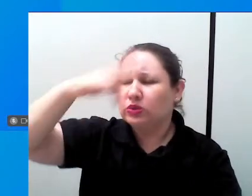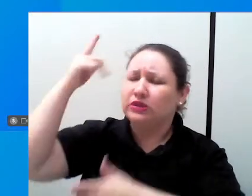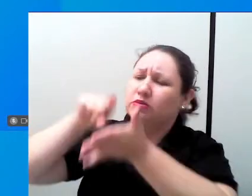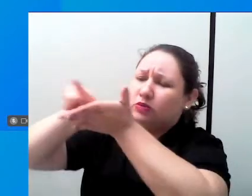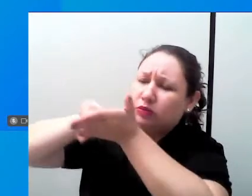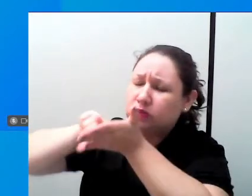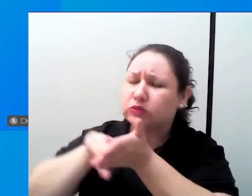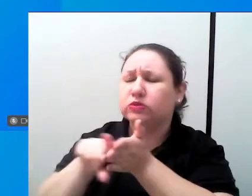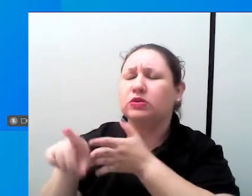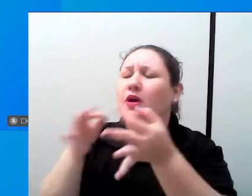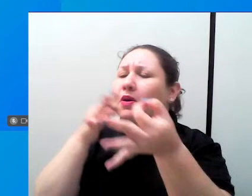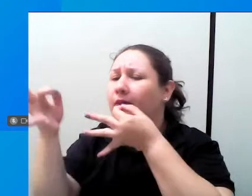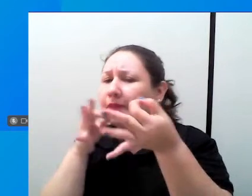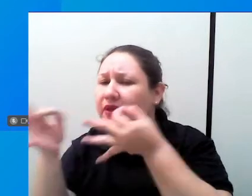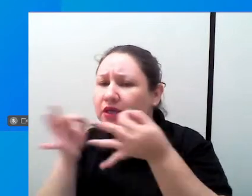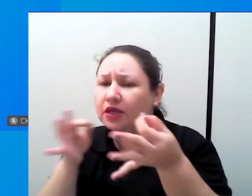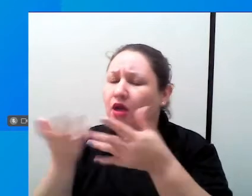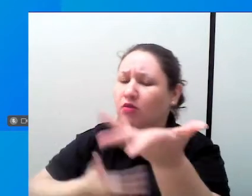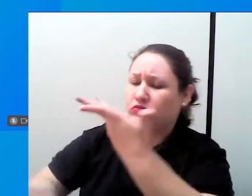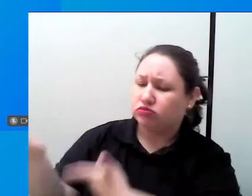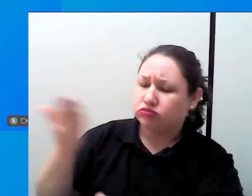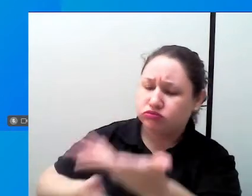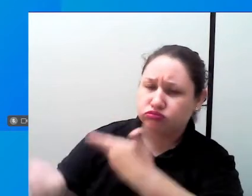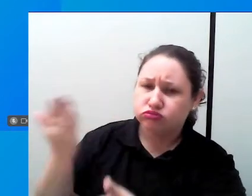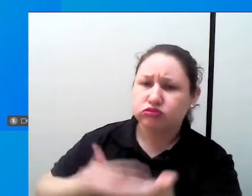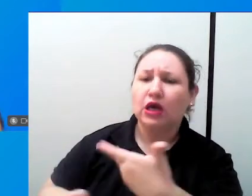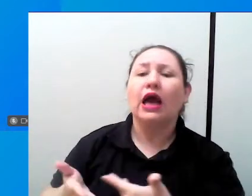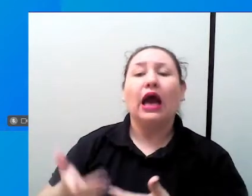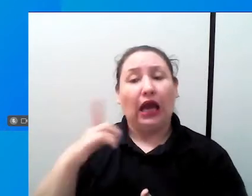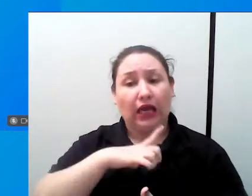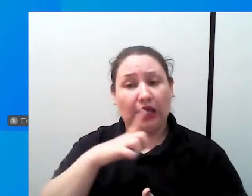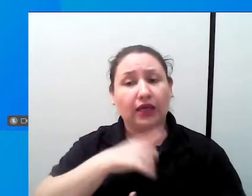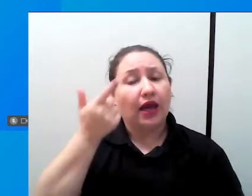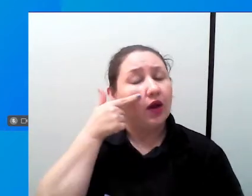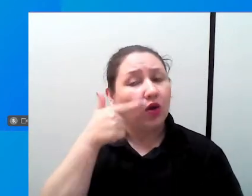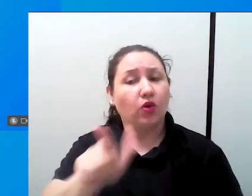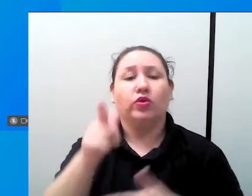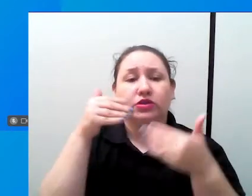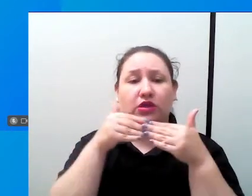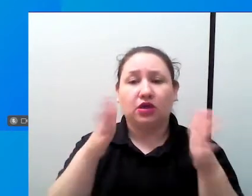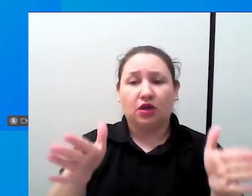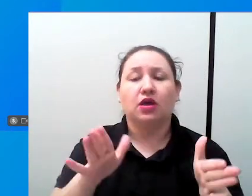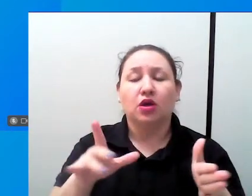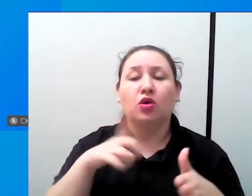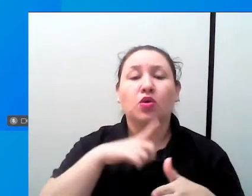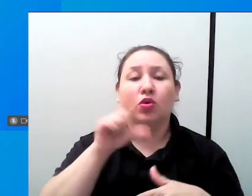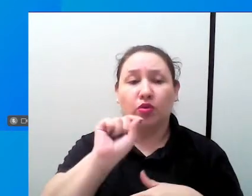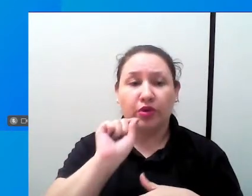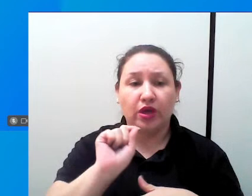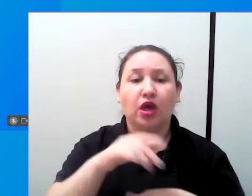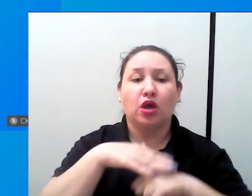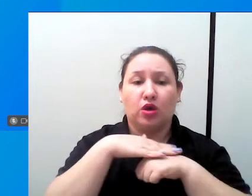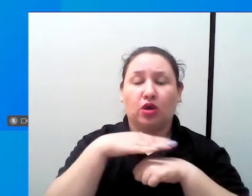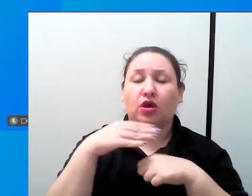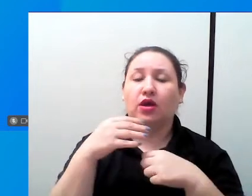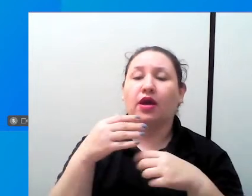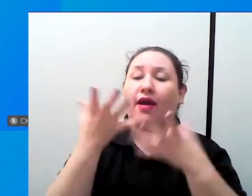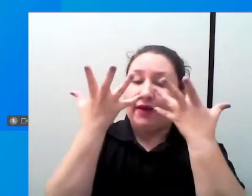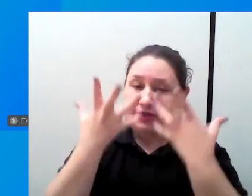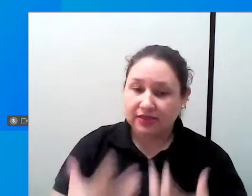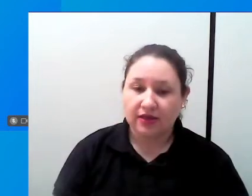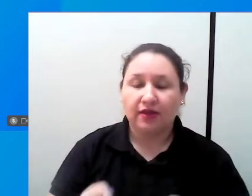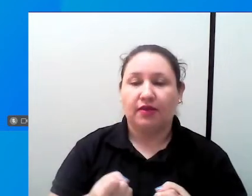contribuições, tivemos ali a submissão e a aprovação junto ao nosso Conselho Superior. Ainda no